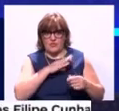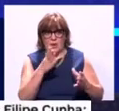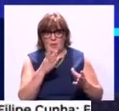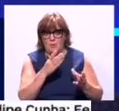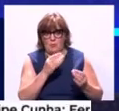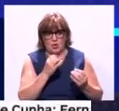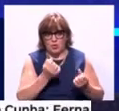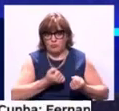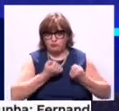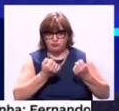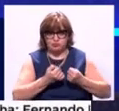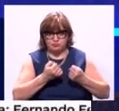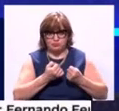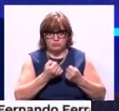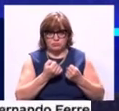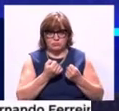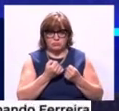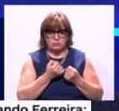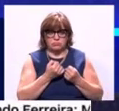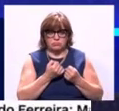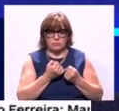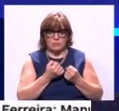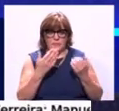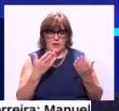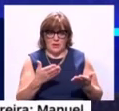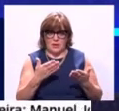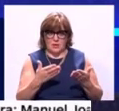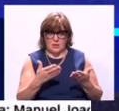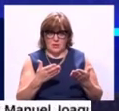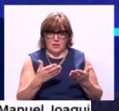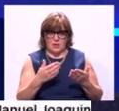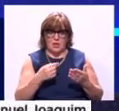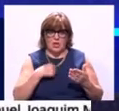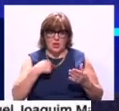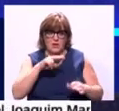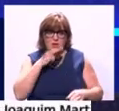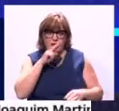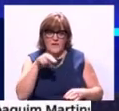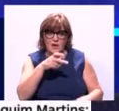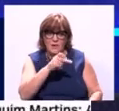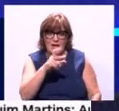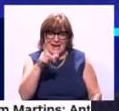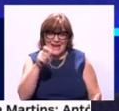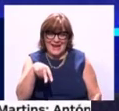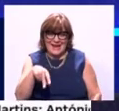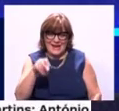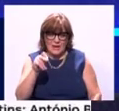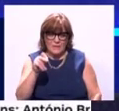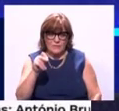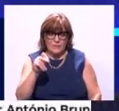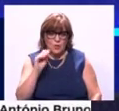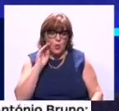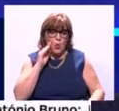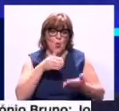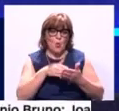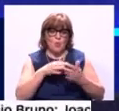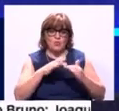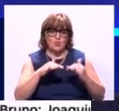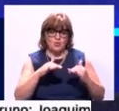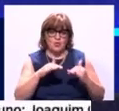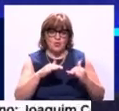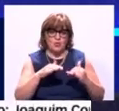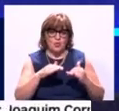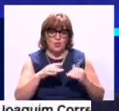me impede. Agora, eu ir ao Dragão Arena, o último jogo, Júlio,